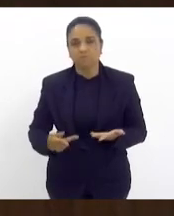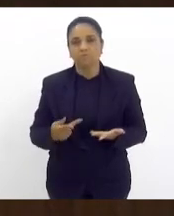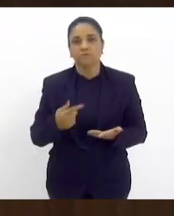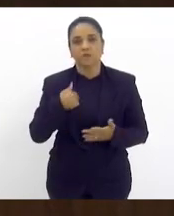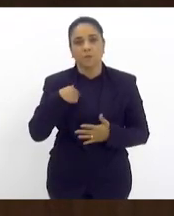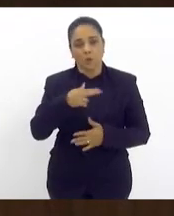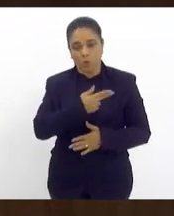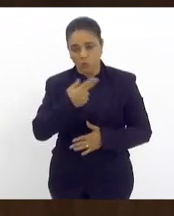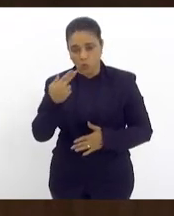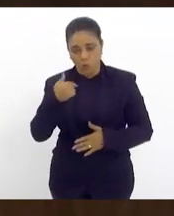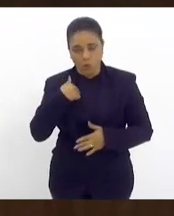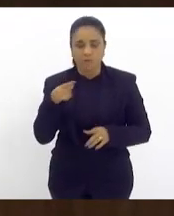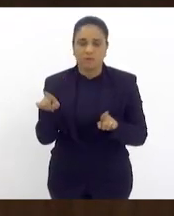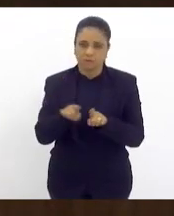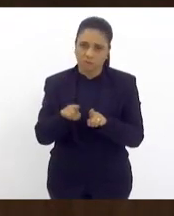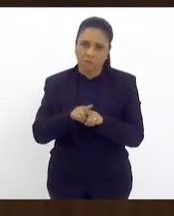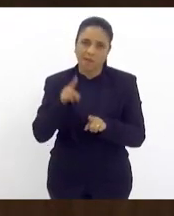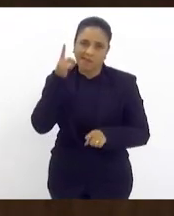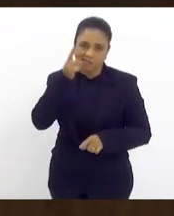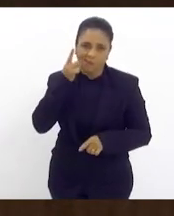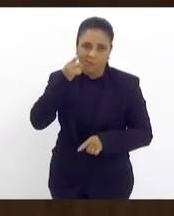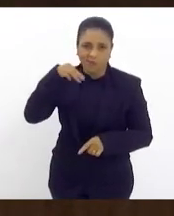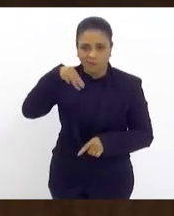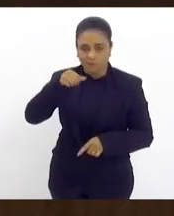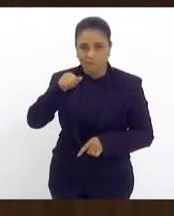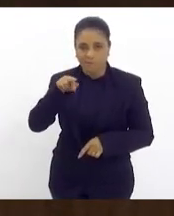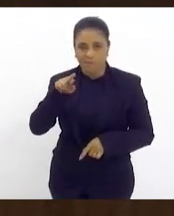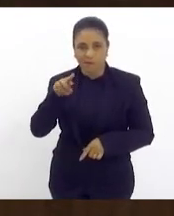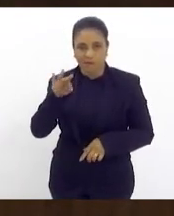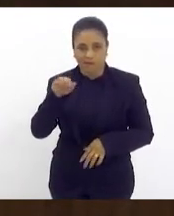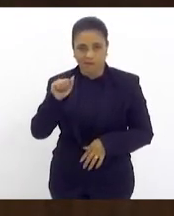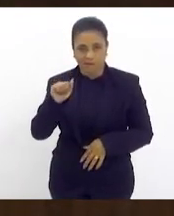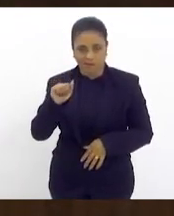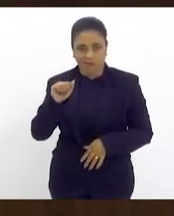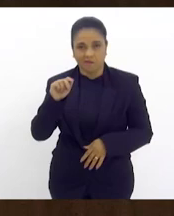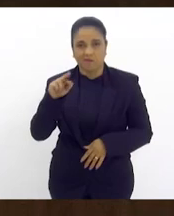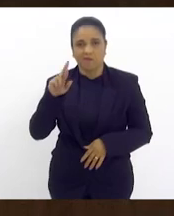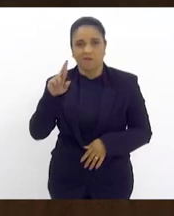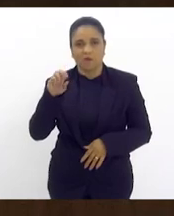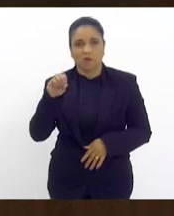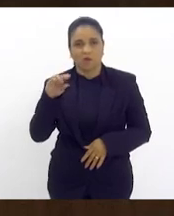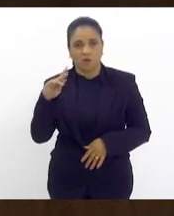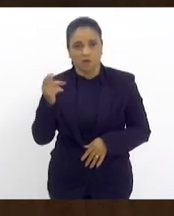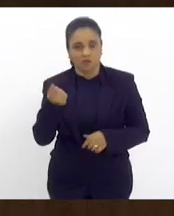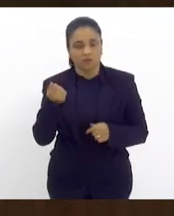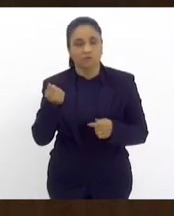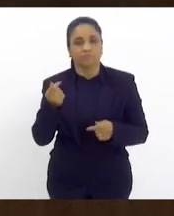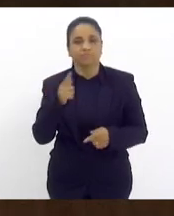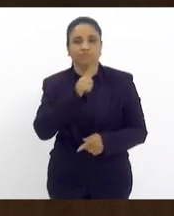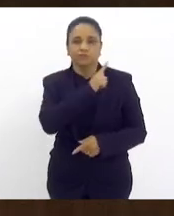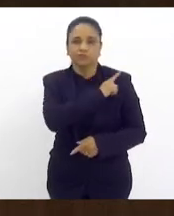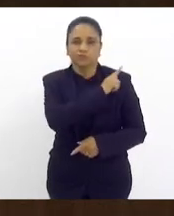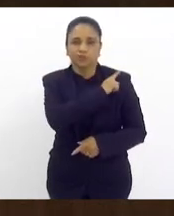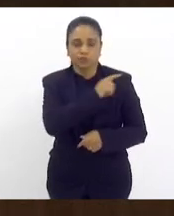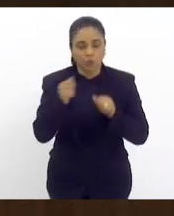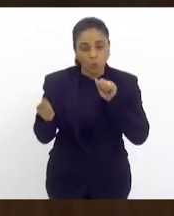que a deputada Marta Rocha da deputada Marta Rocha e o Senhor faça a gestão junto